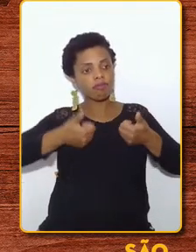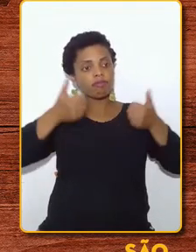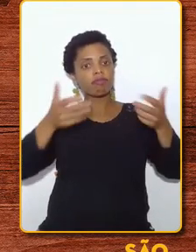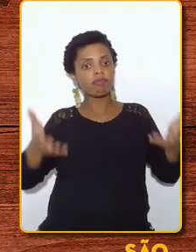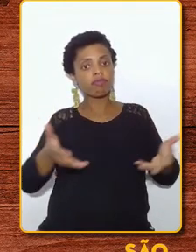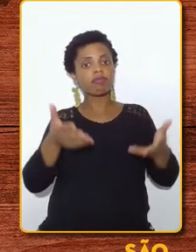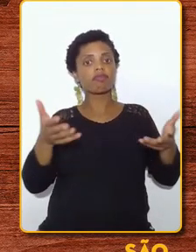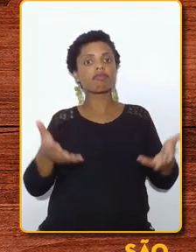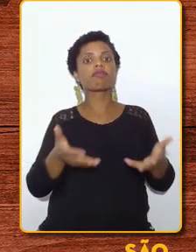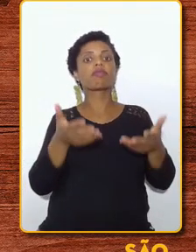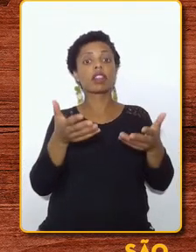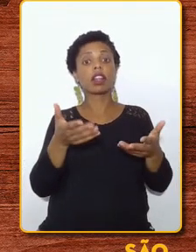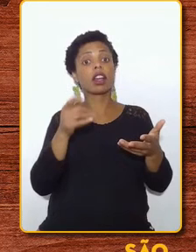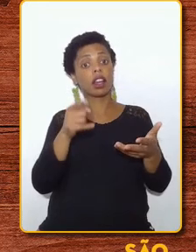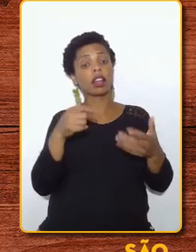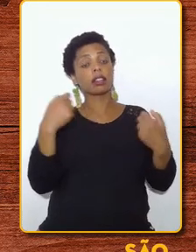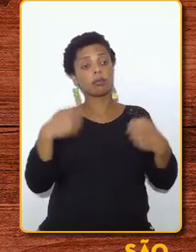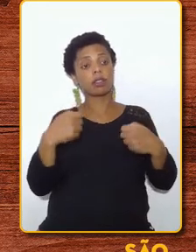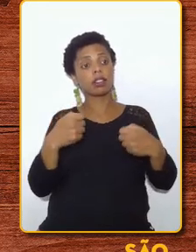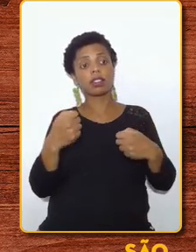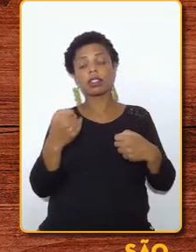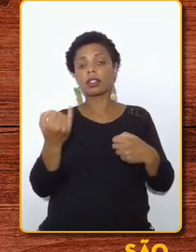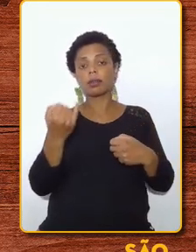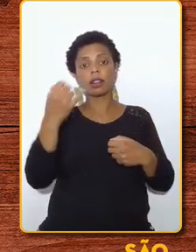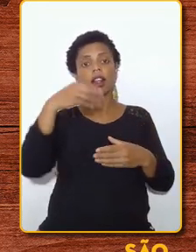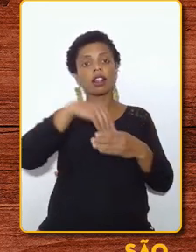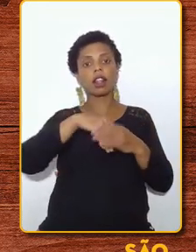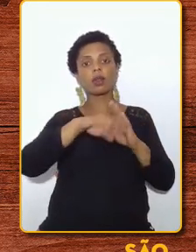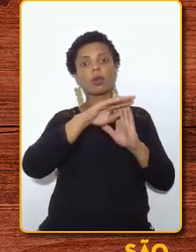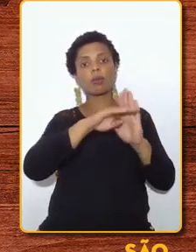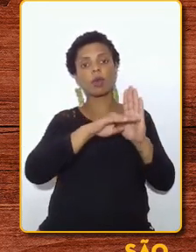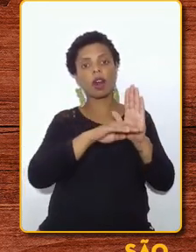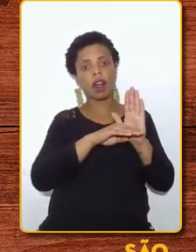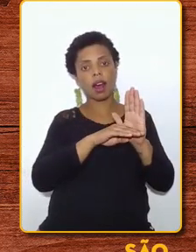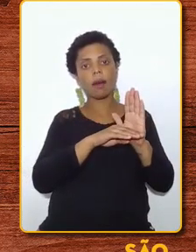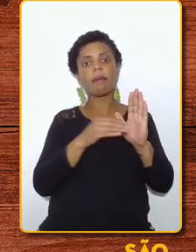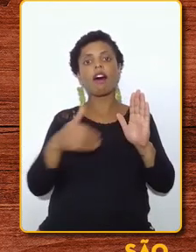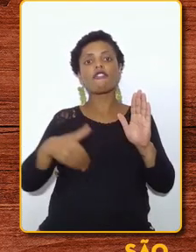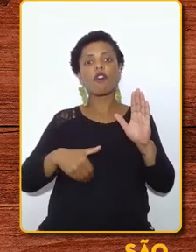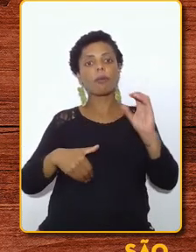componente fundamental desse programa Fome Zero 2.0.